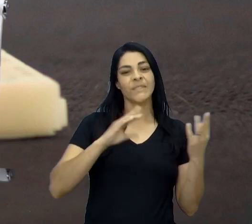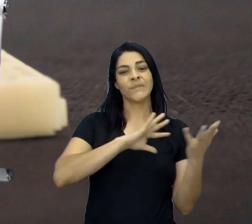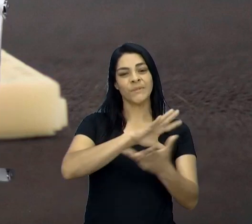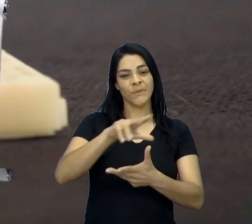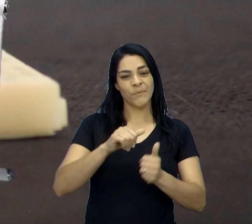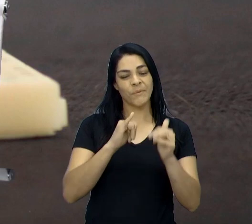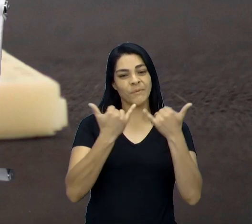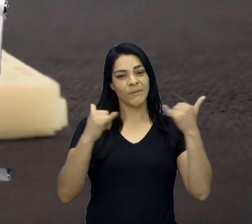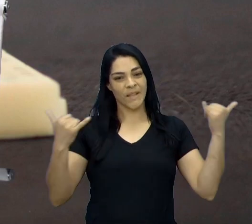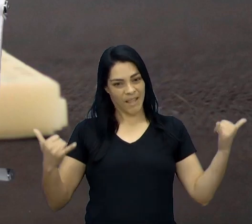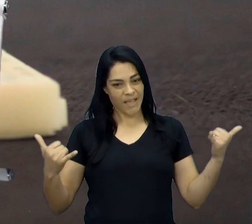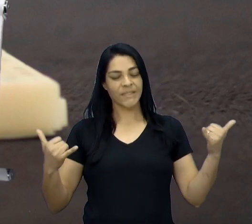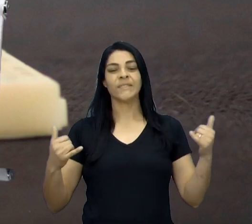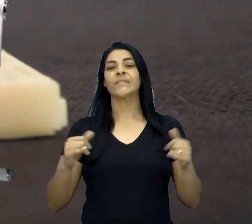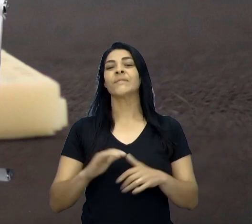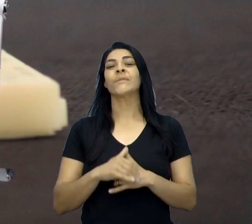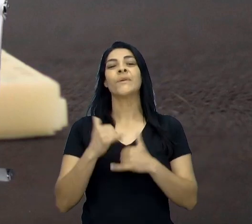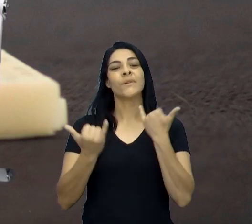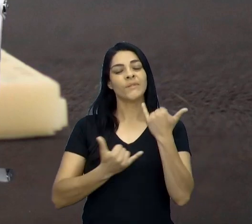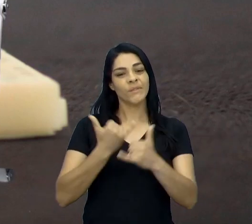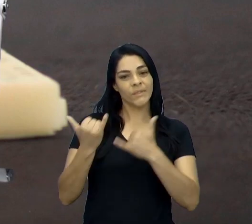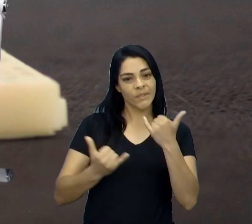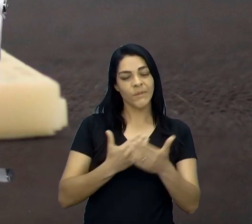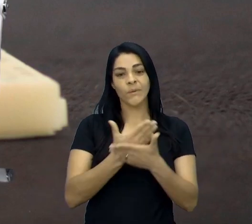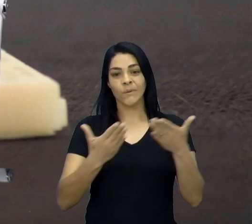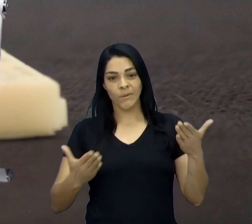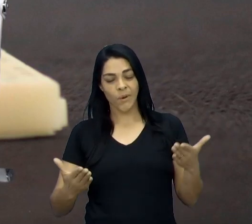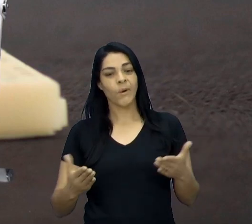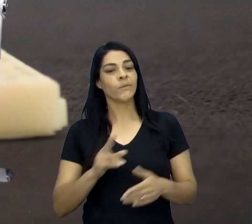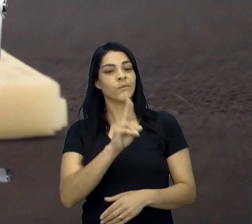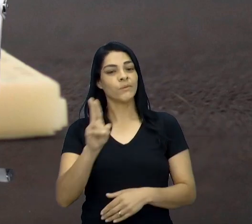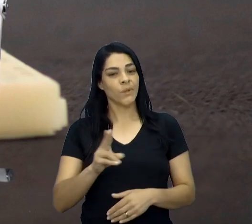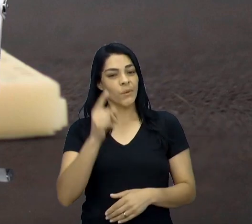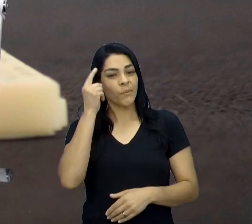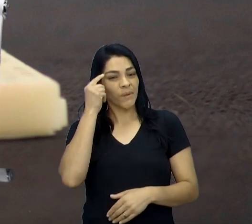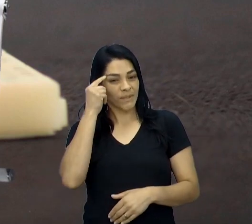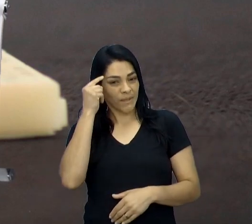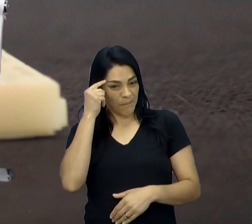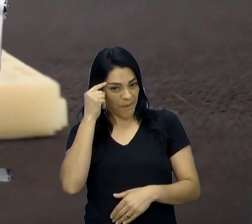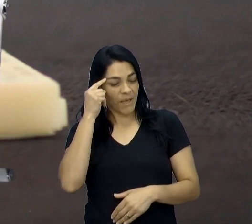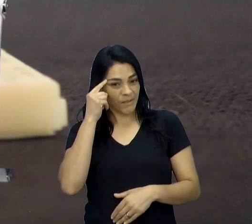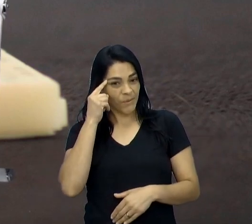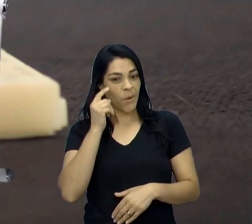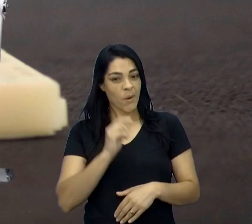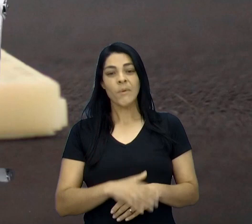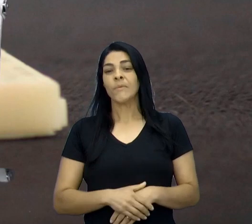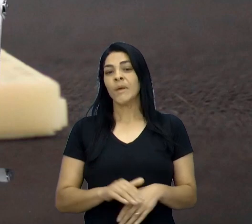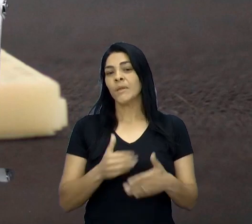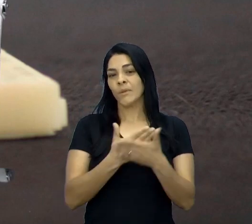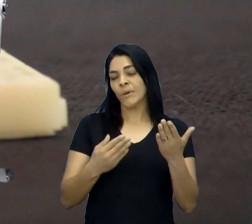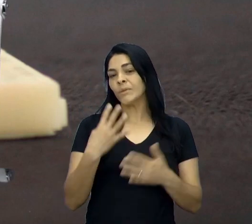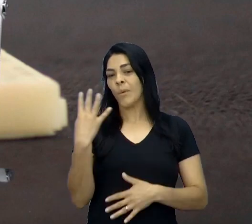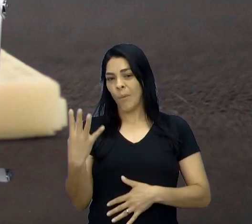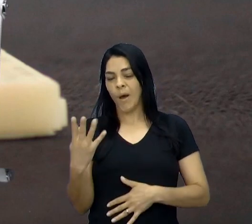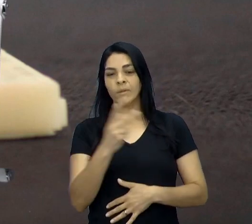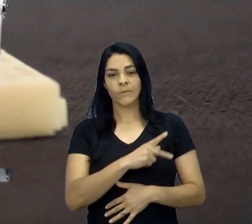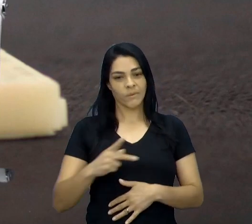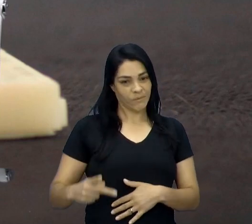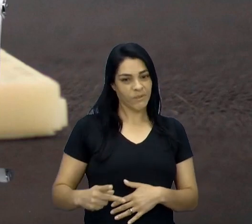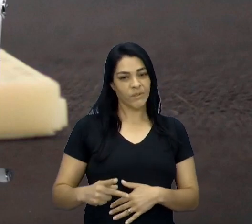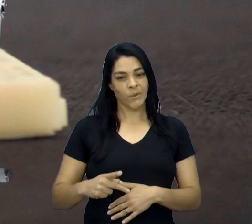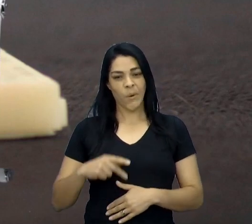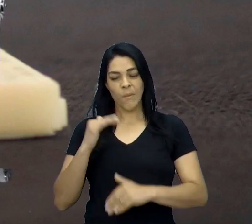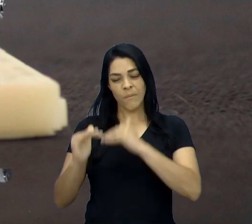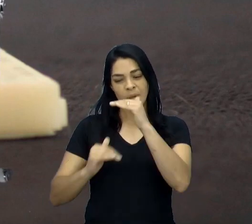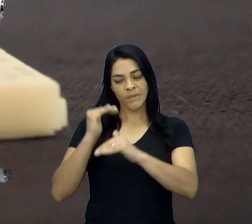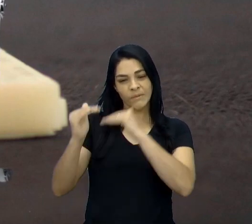fez uma promessa a vocês de utilizar o pensamento computacional. Somos quatro professores aí para desenvolver vários projetinhos e,